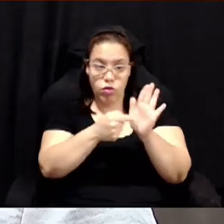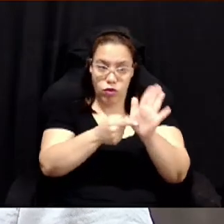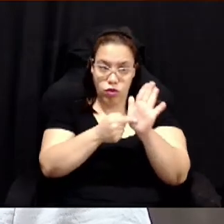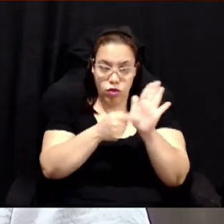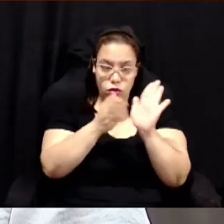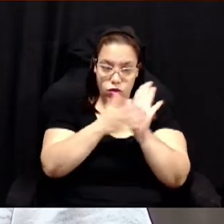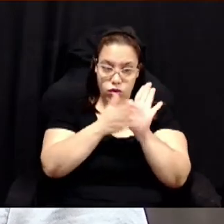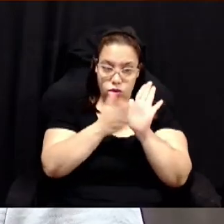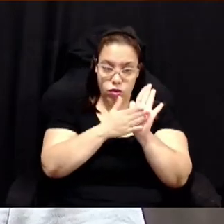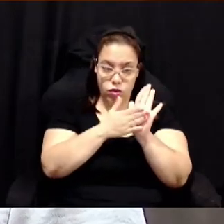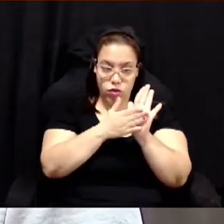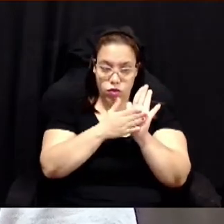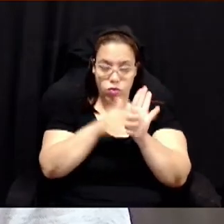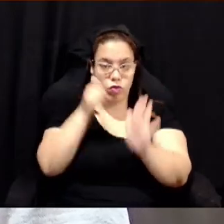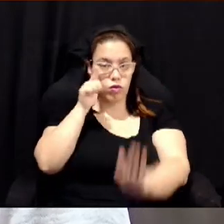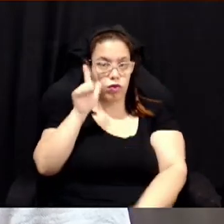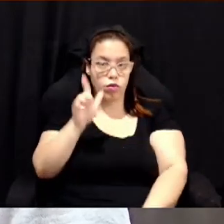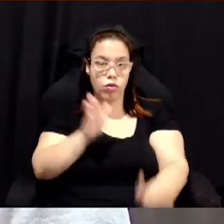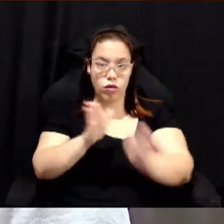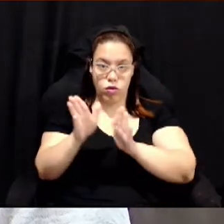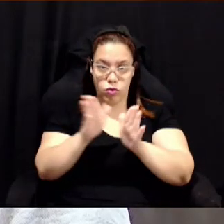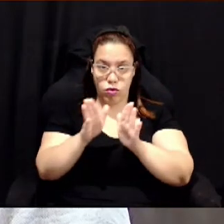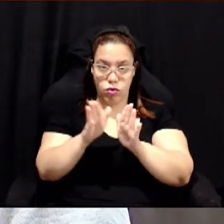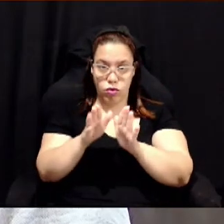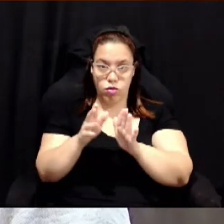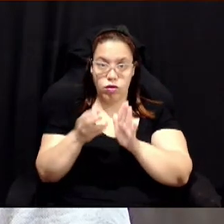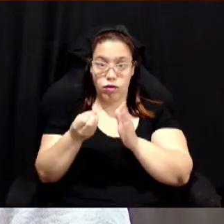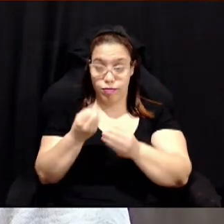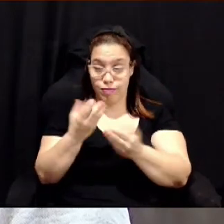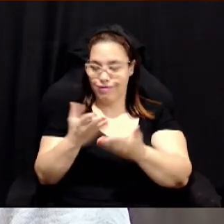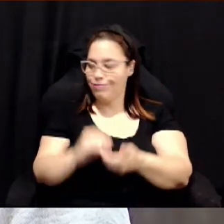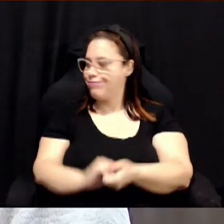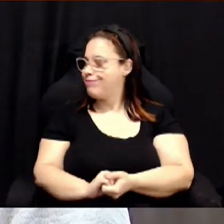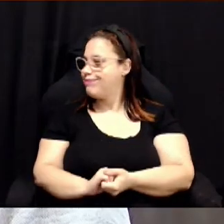para conseguir ter acesso a esse benefício.